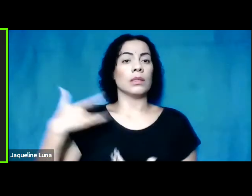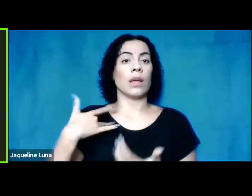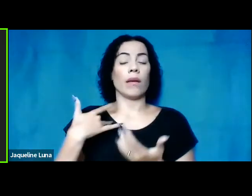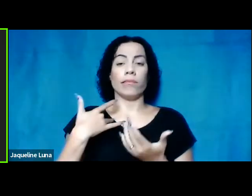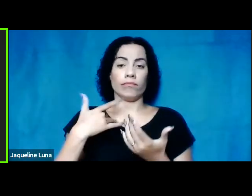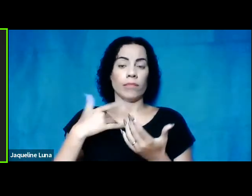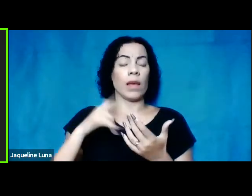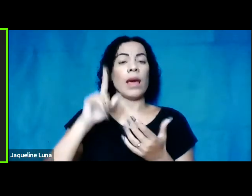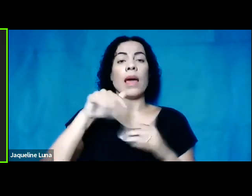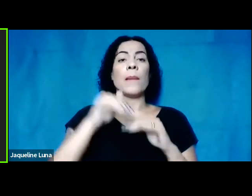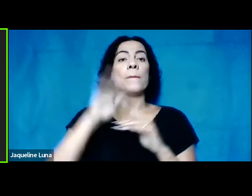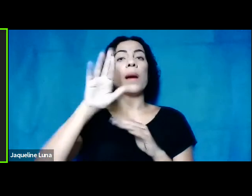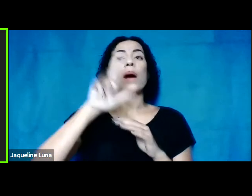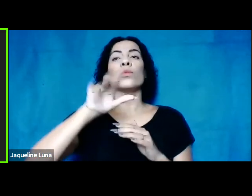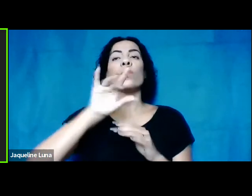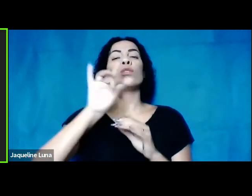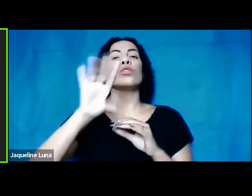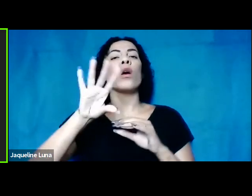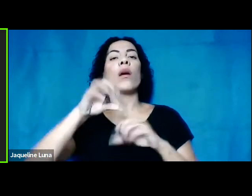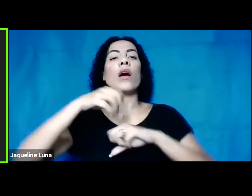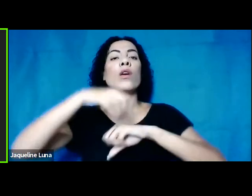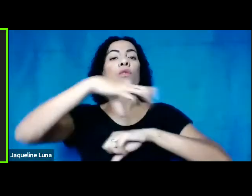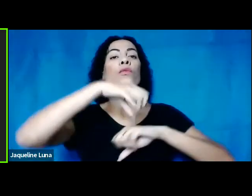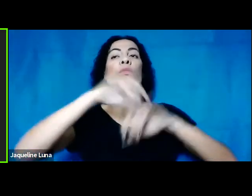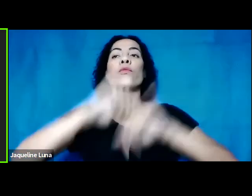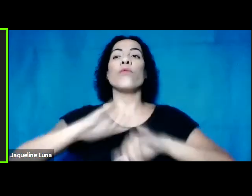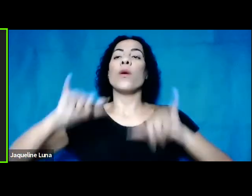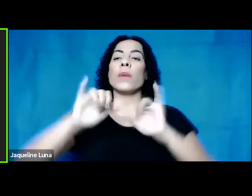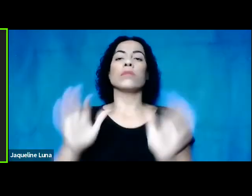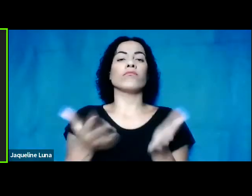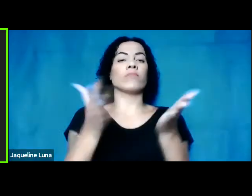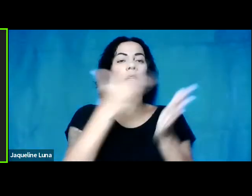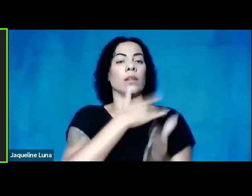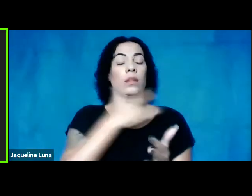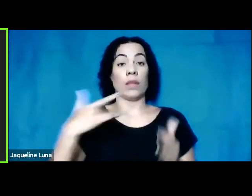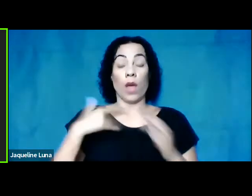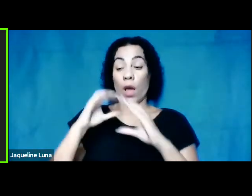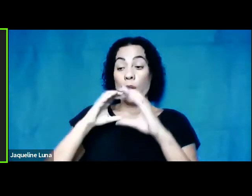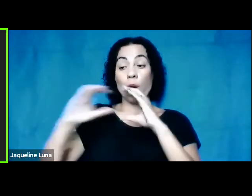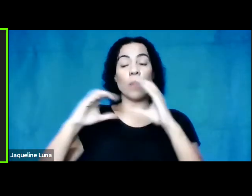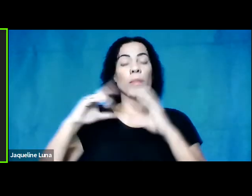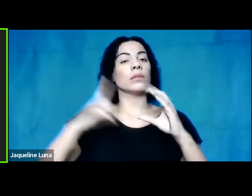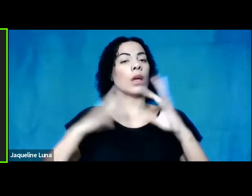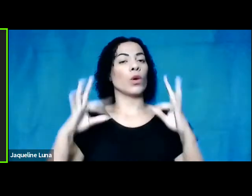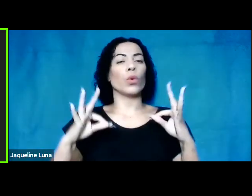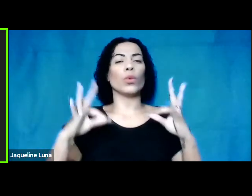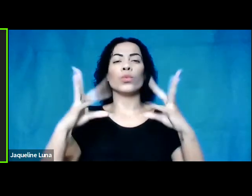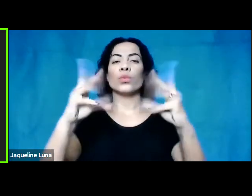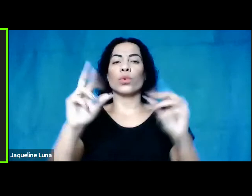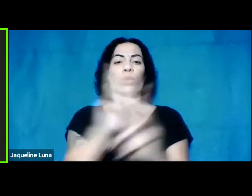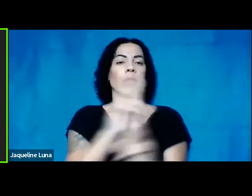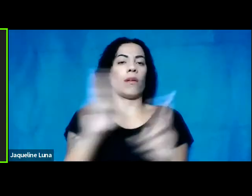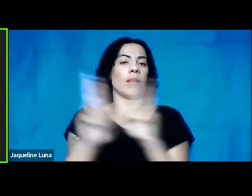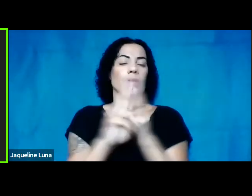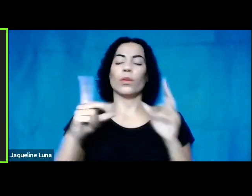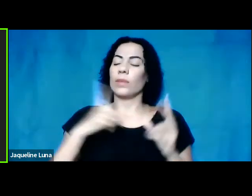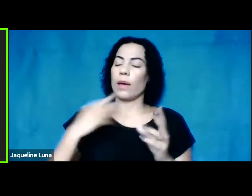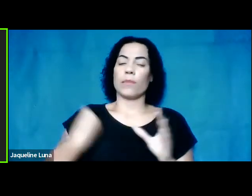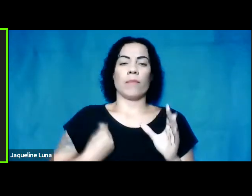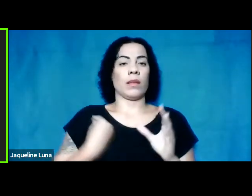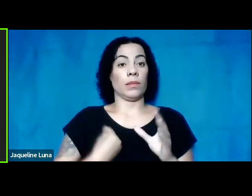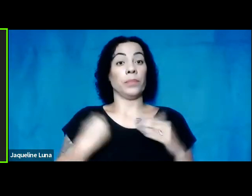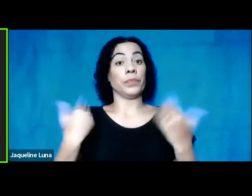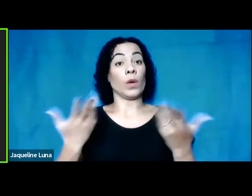além da disseminação de informação e da promoção da saúde. A comunicação está em tudo, nas relações, nas interações. E é a